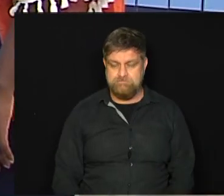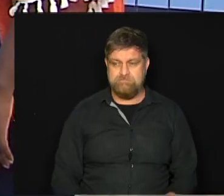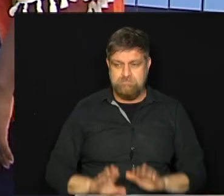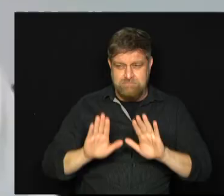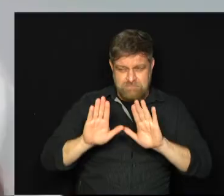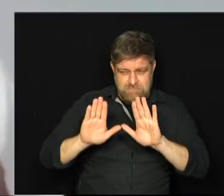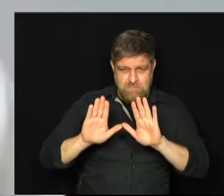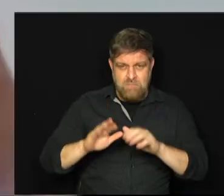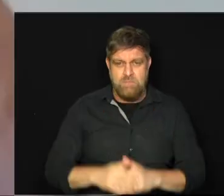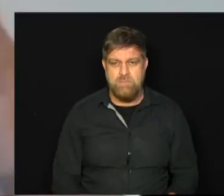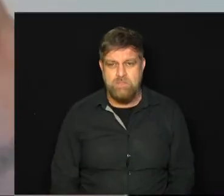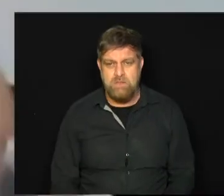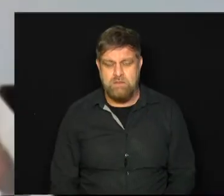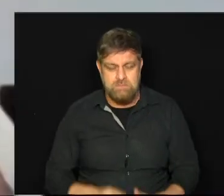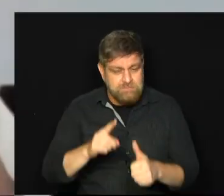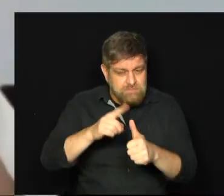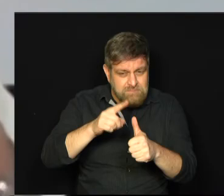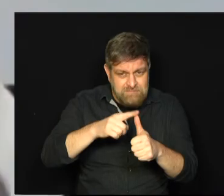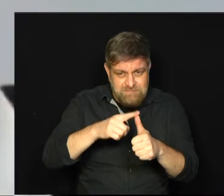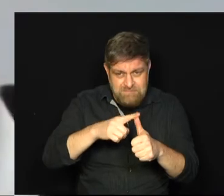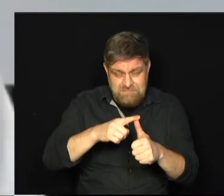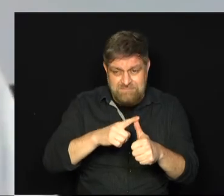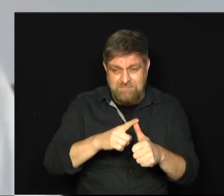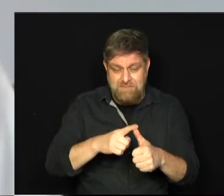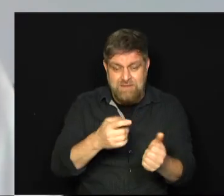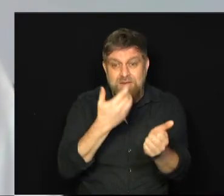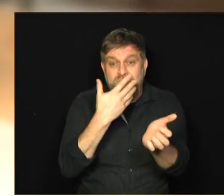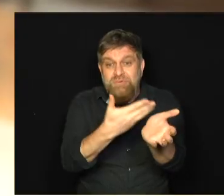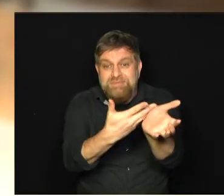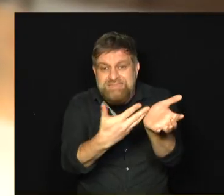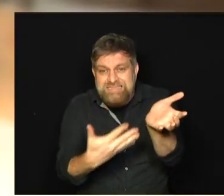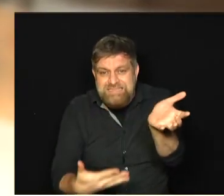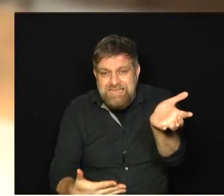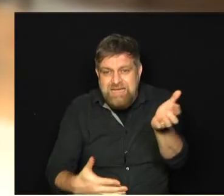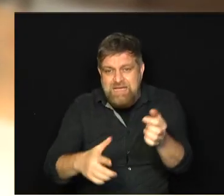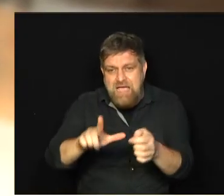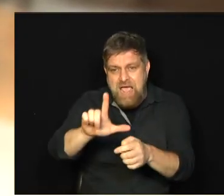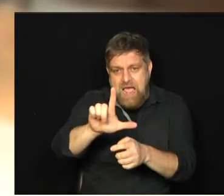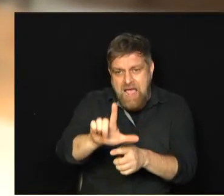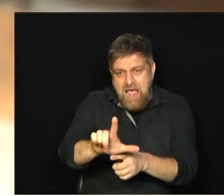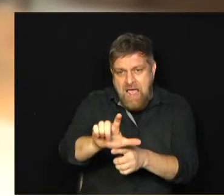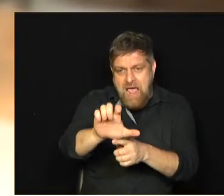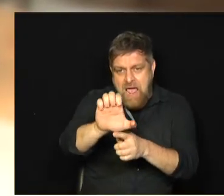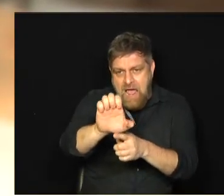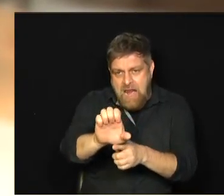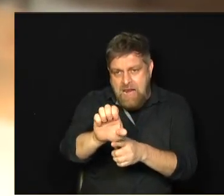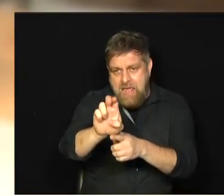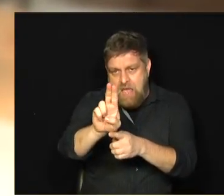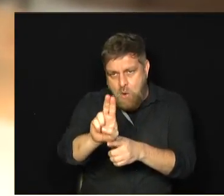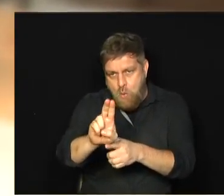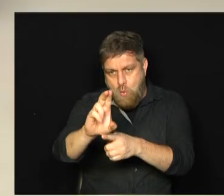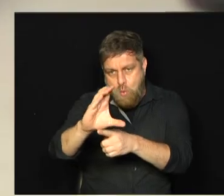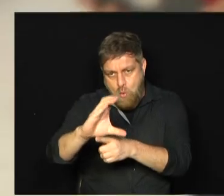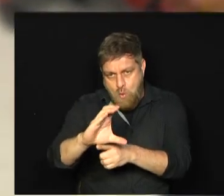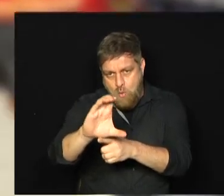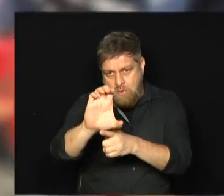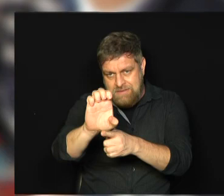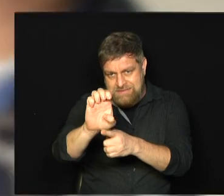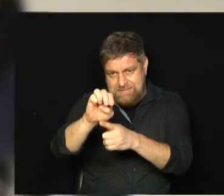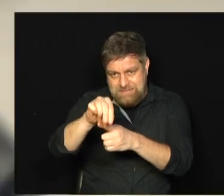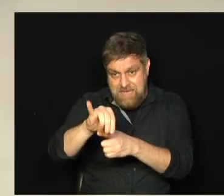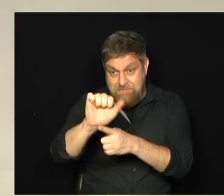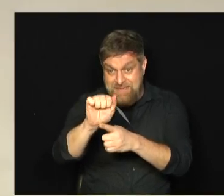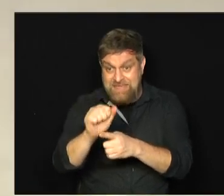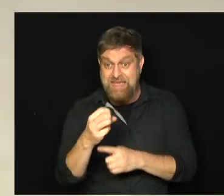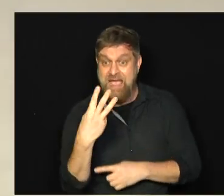Olha, o câncer mais comum é a leucemia. Leucemia aguda corresponde a 30%